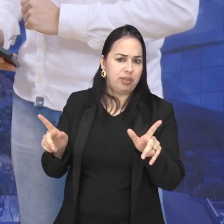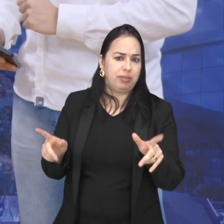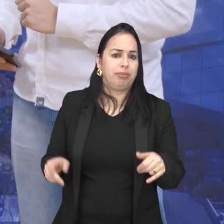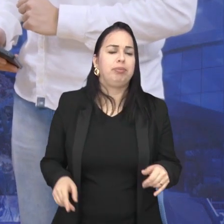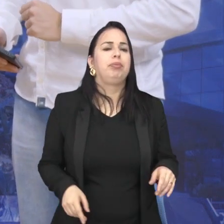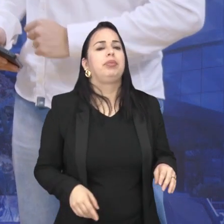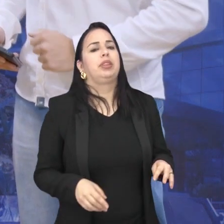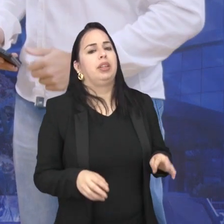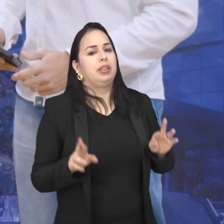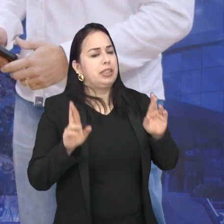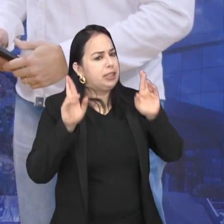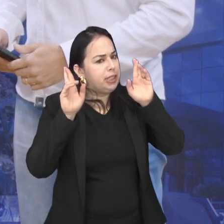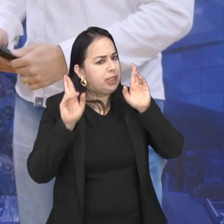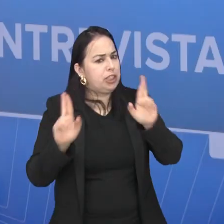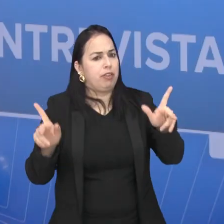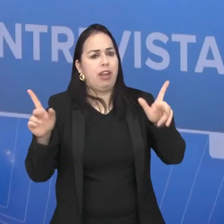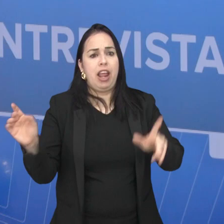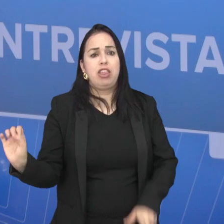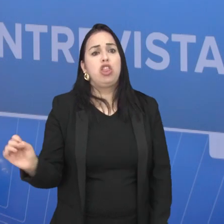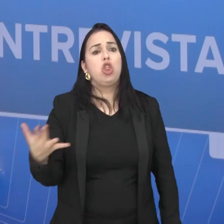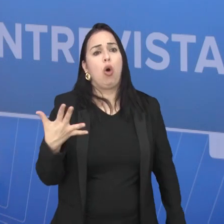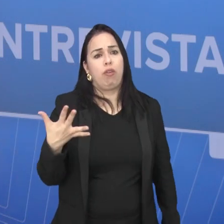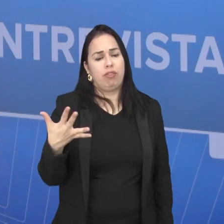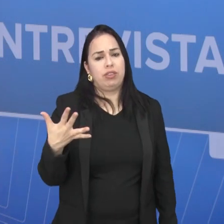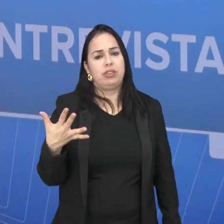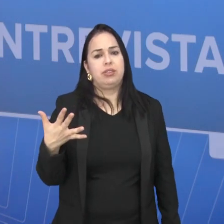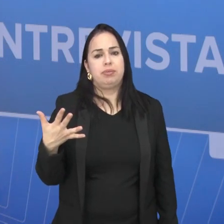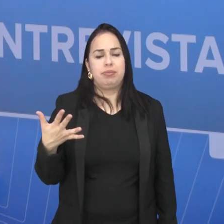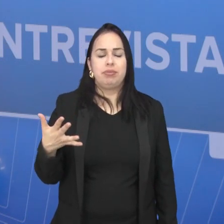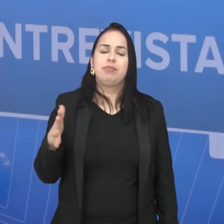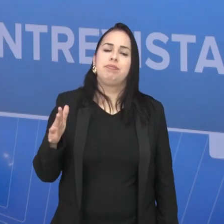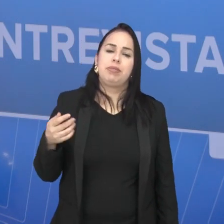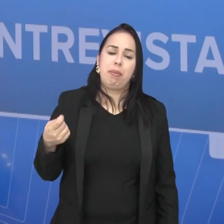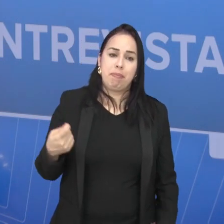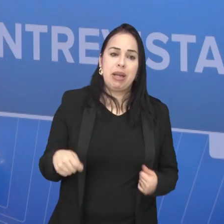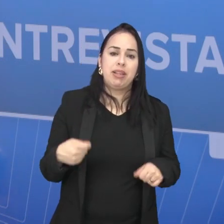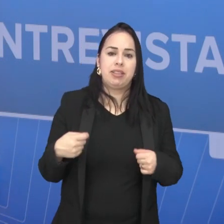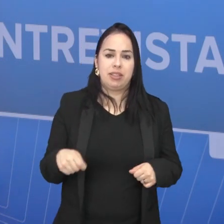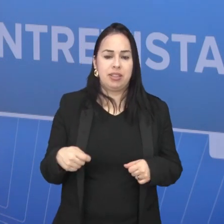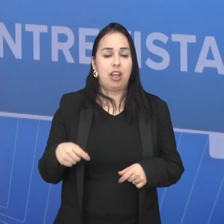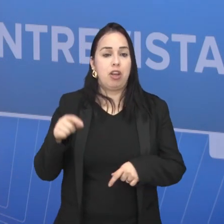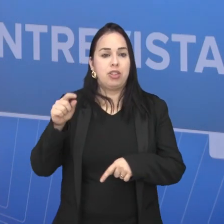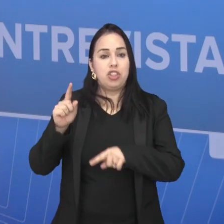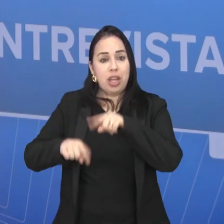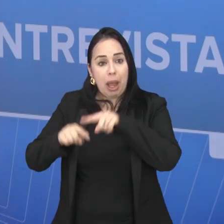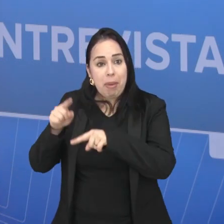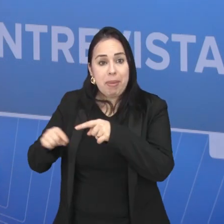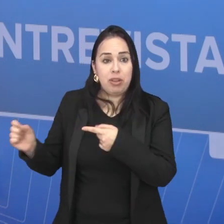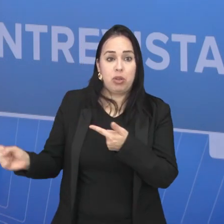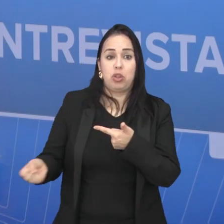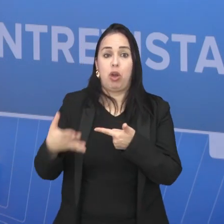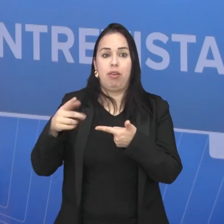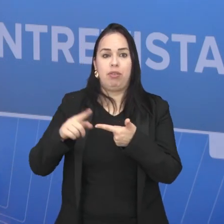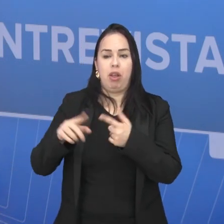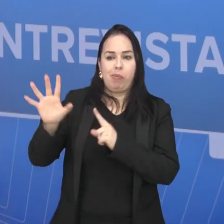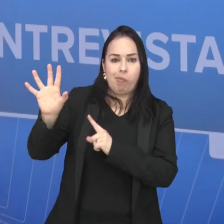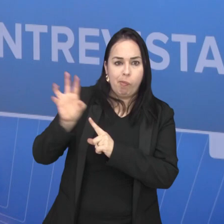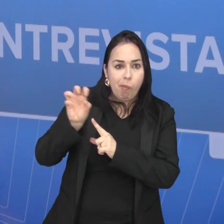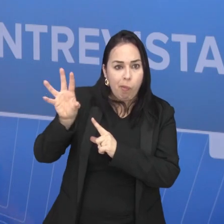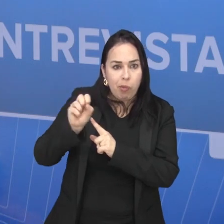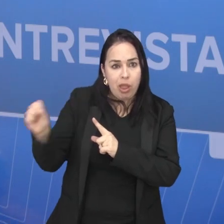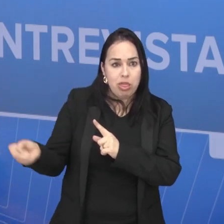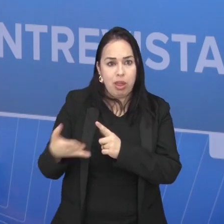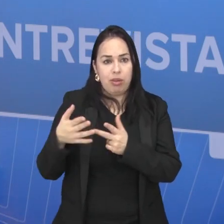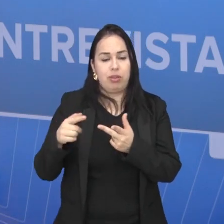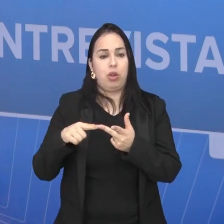hoje. Sim, é uma tecnologia totalmente nova, né? Tanto que ela demanda equipamentos novos, frequências novas,